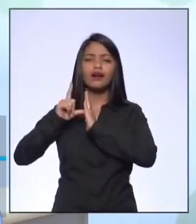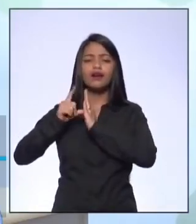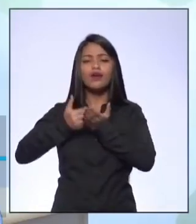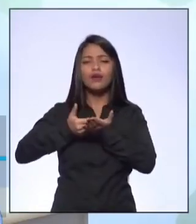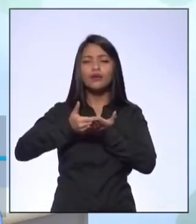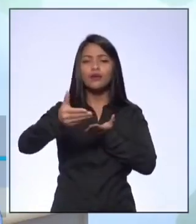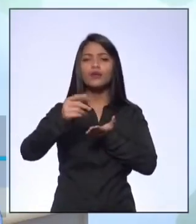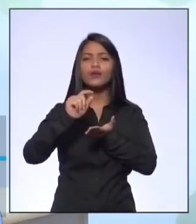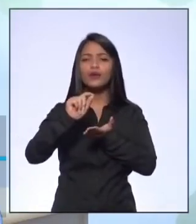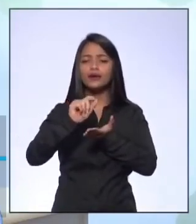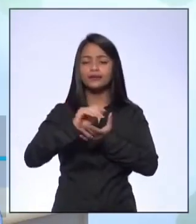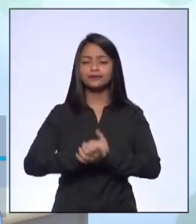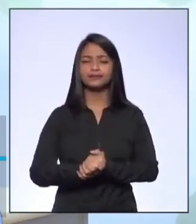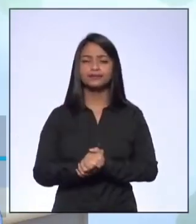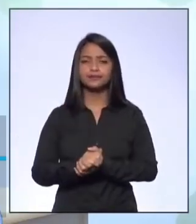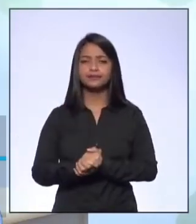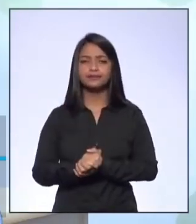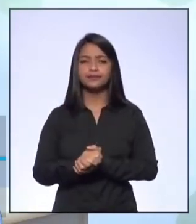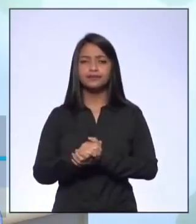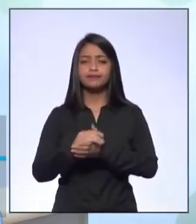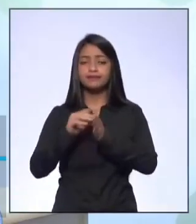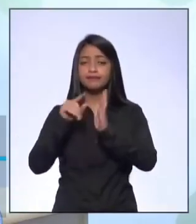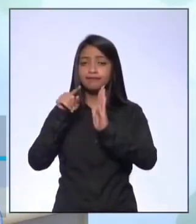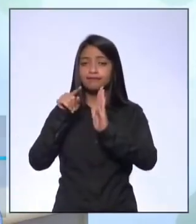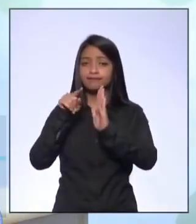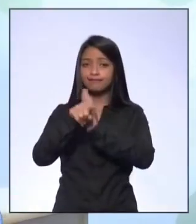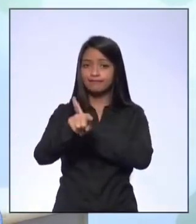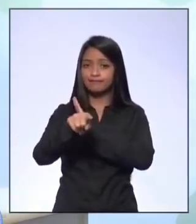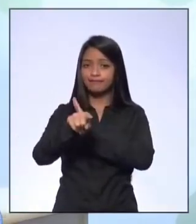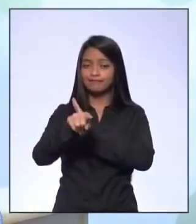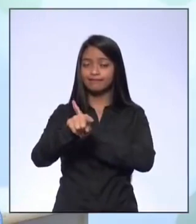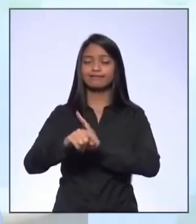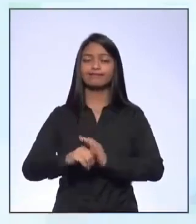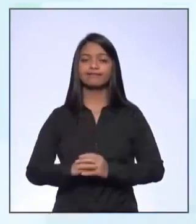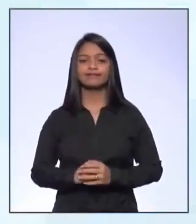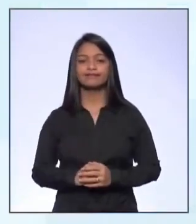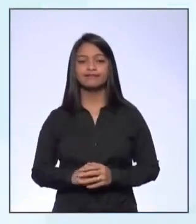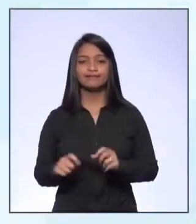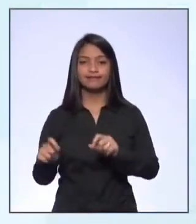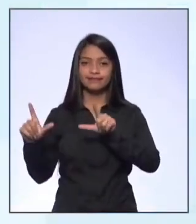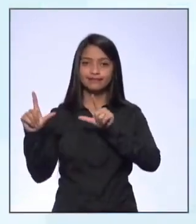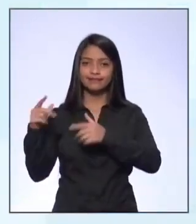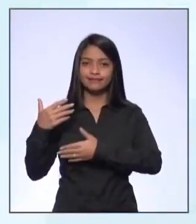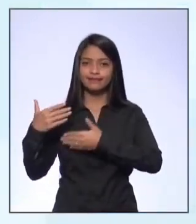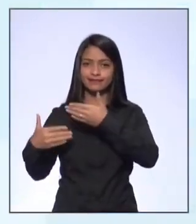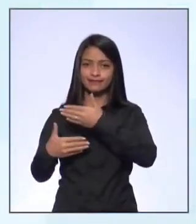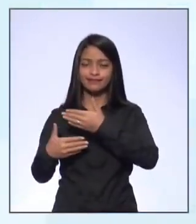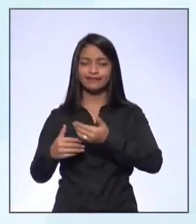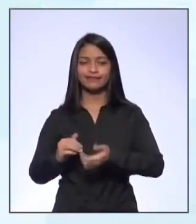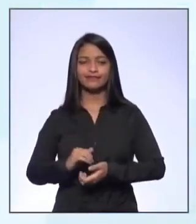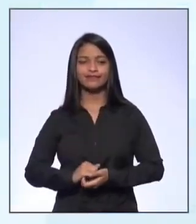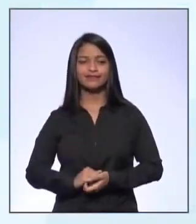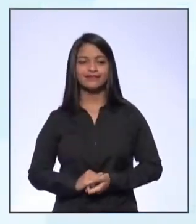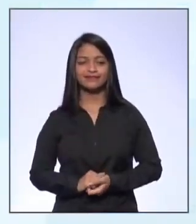a problematização ou a questão disparadora. Na tela.